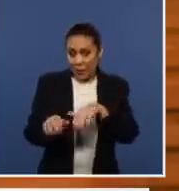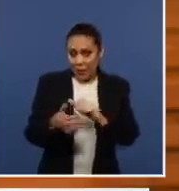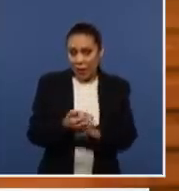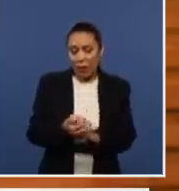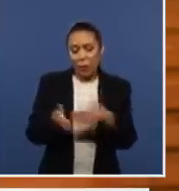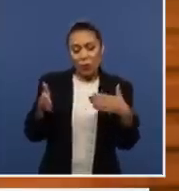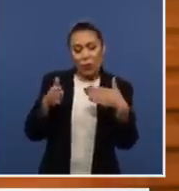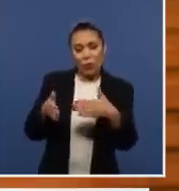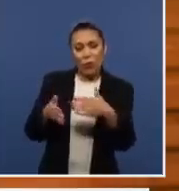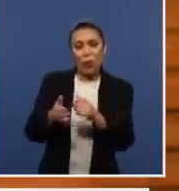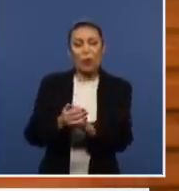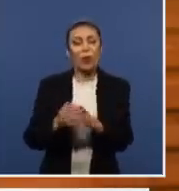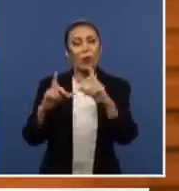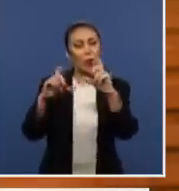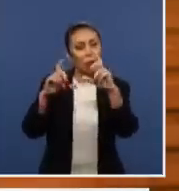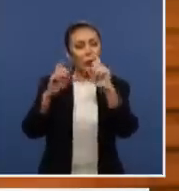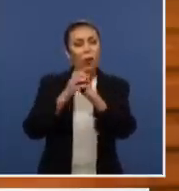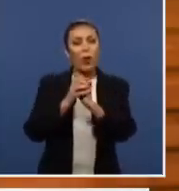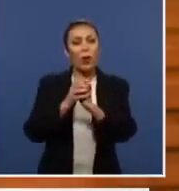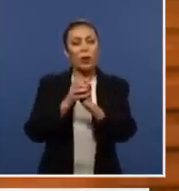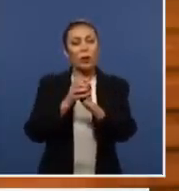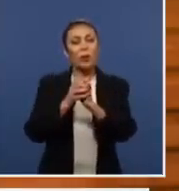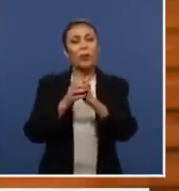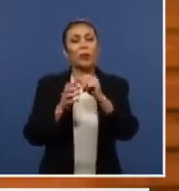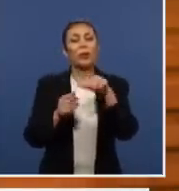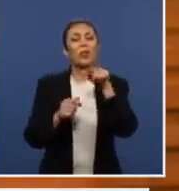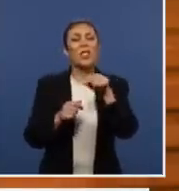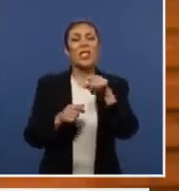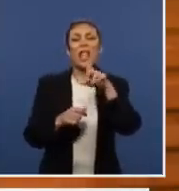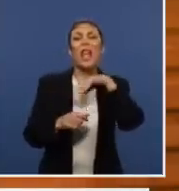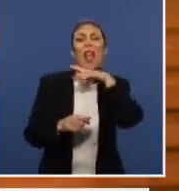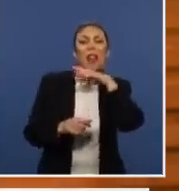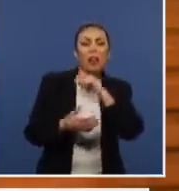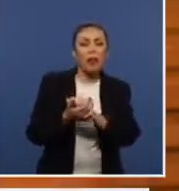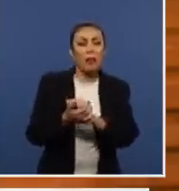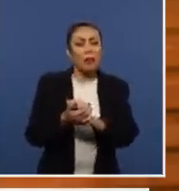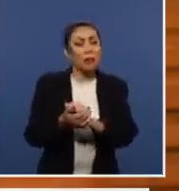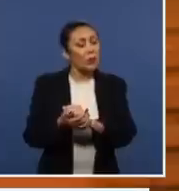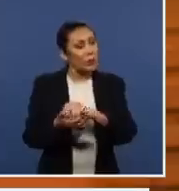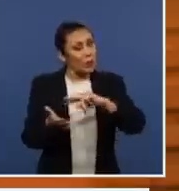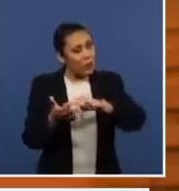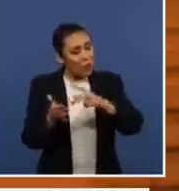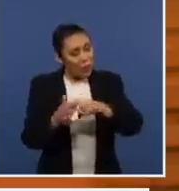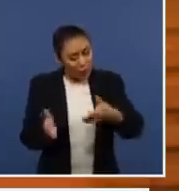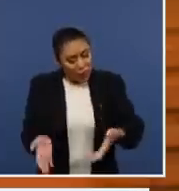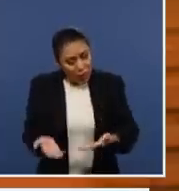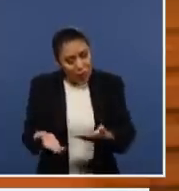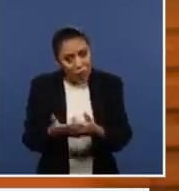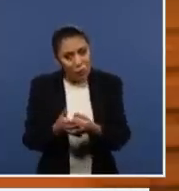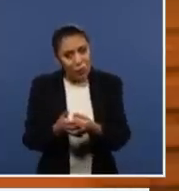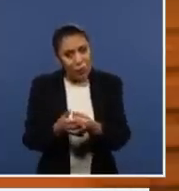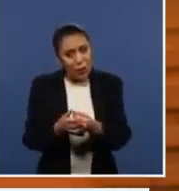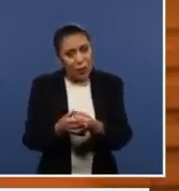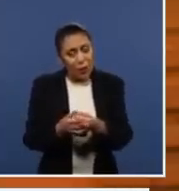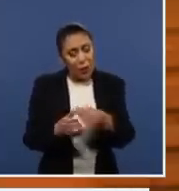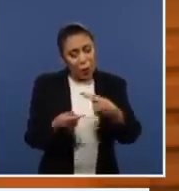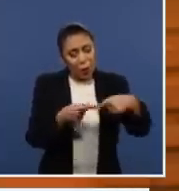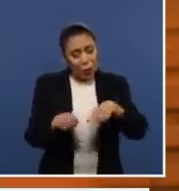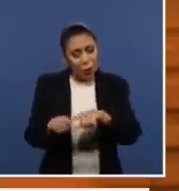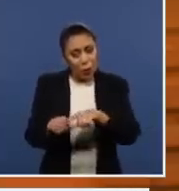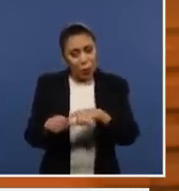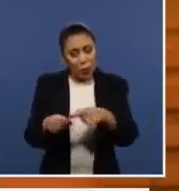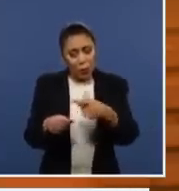Magalhães em guindaste com essa frase: você é um lixo, alguma coisa assim. Isso estimula agressões físicas à Vera. Quando um